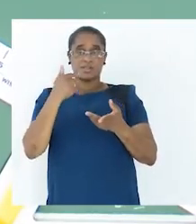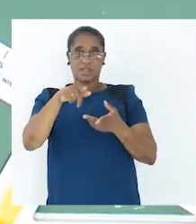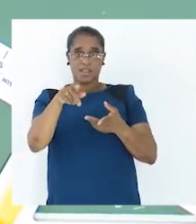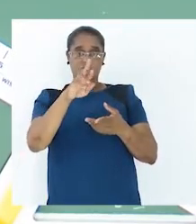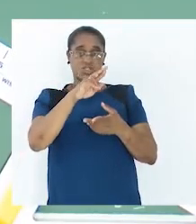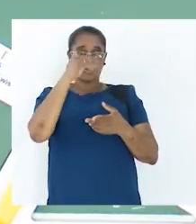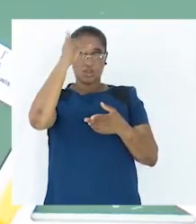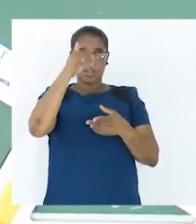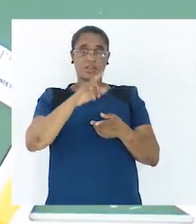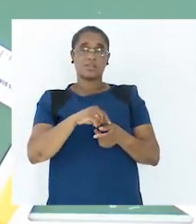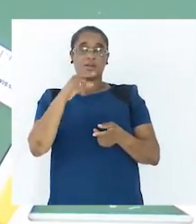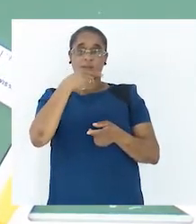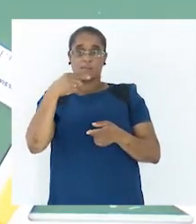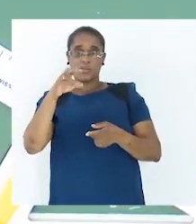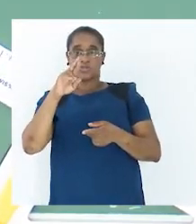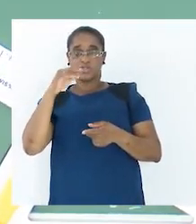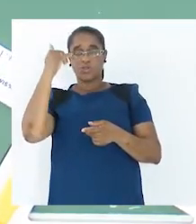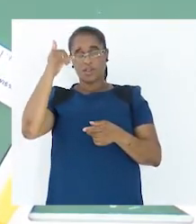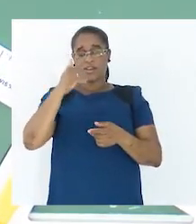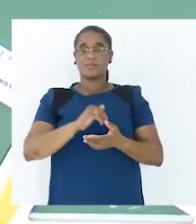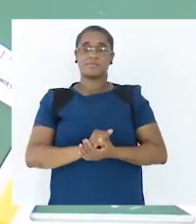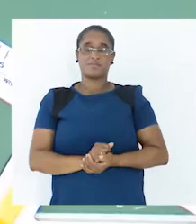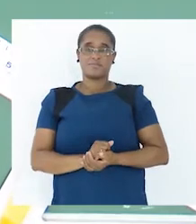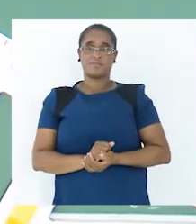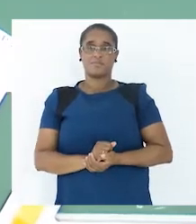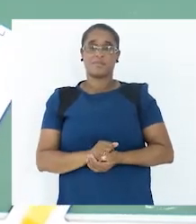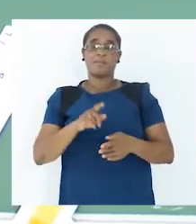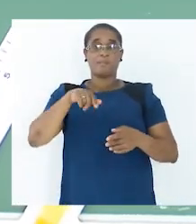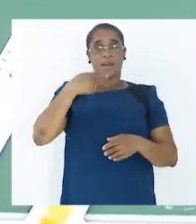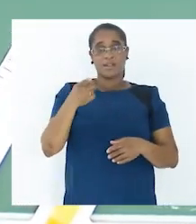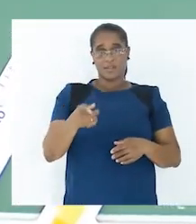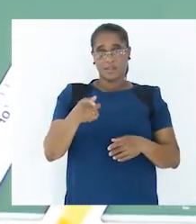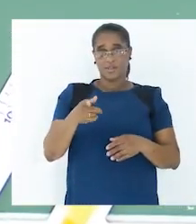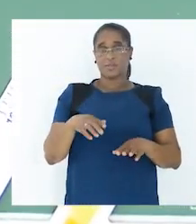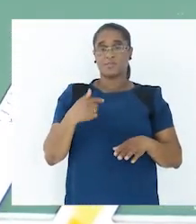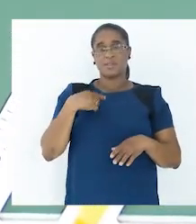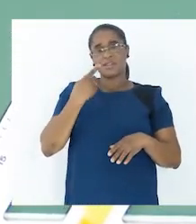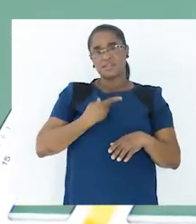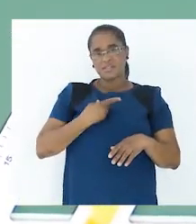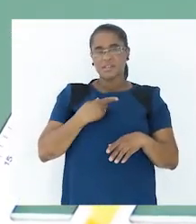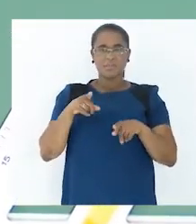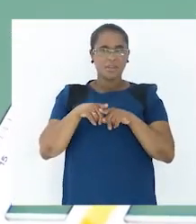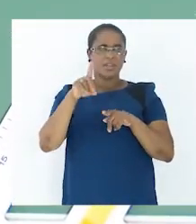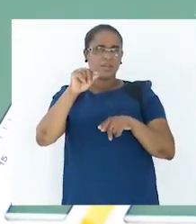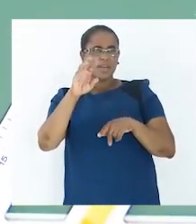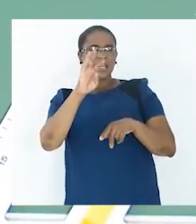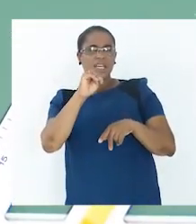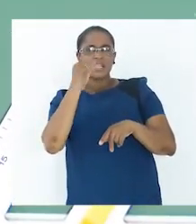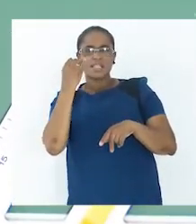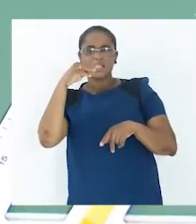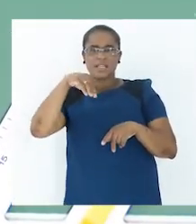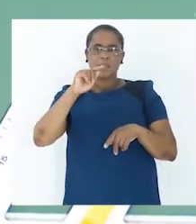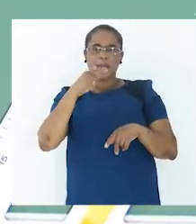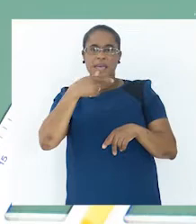quadrado e o menos x quadrado. Para além disso, para além de serem semelhantes, eles são simétricos. Reparem que